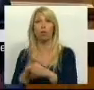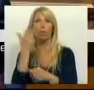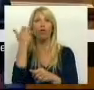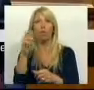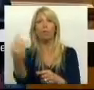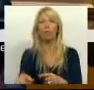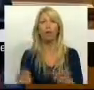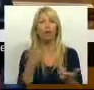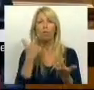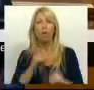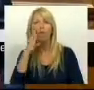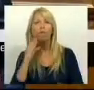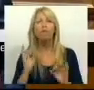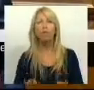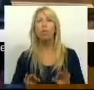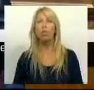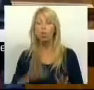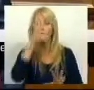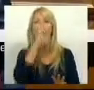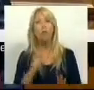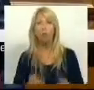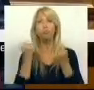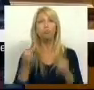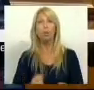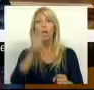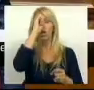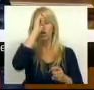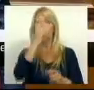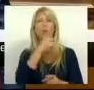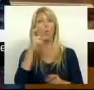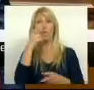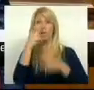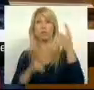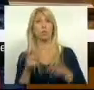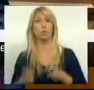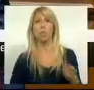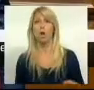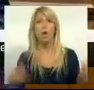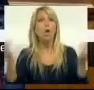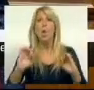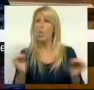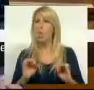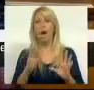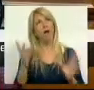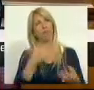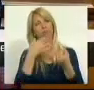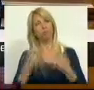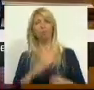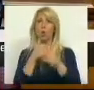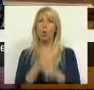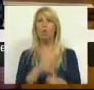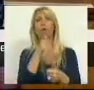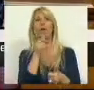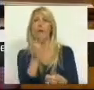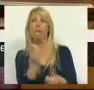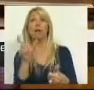uma vergonha. Um Governo que não consegue respeitar os compromissos com as pessoas, que não tem palavra, sobretudo com os reformados, é um Governo